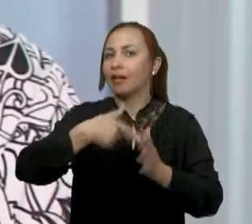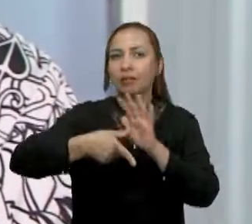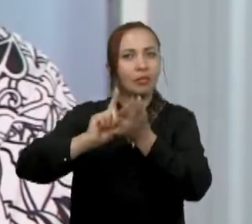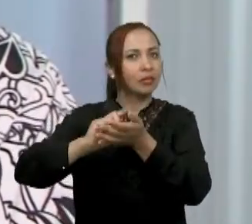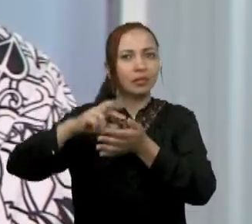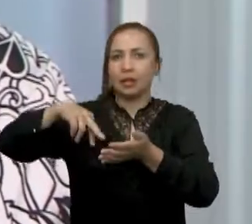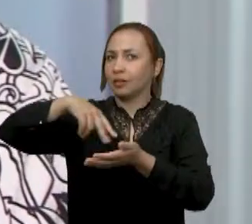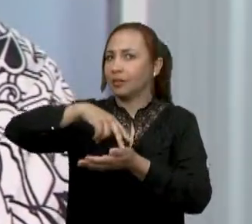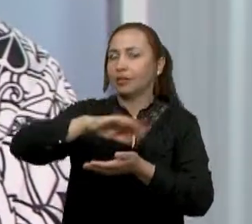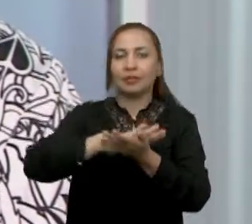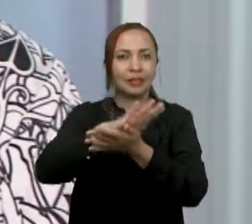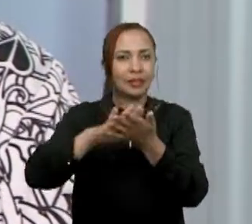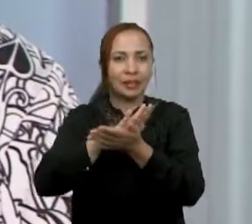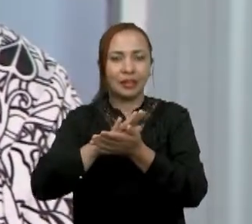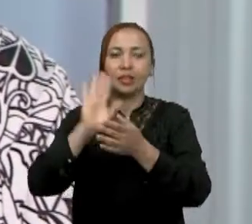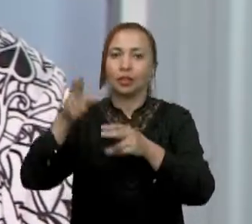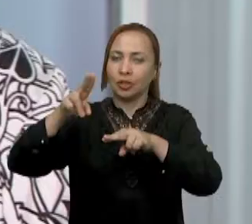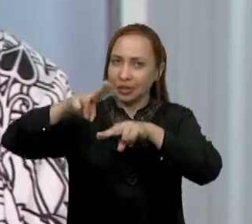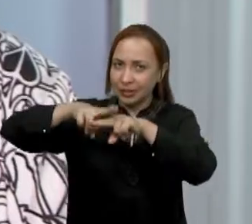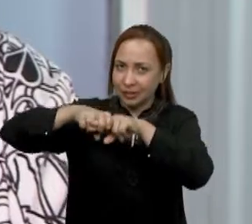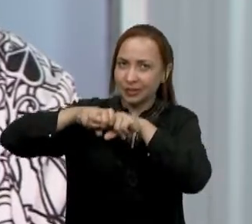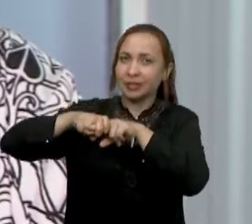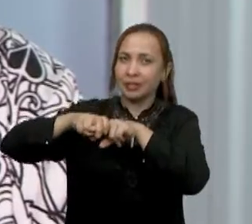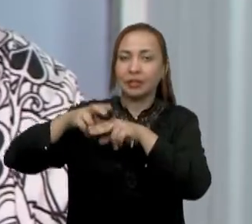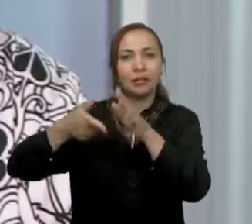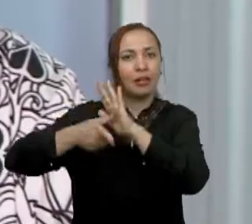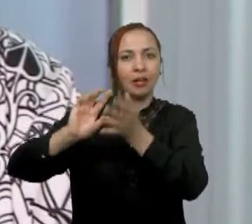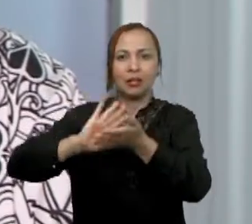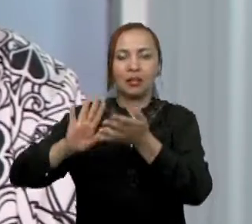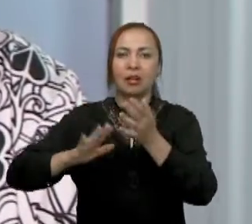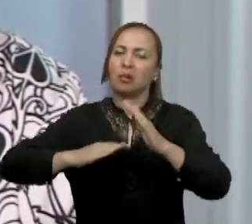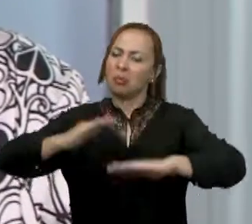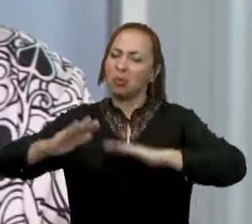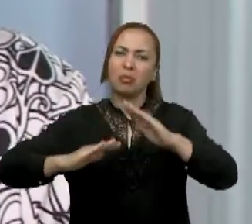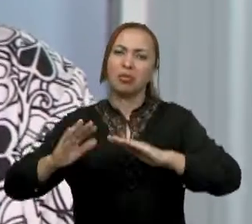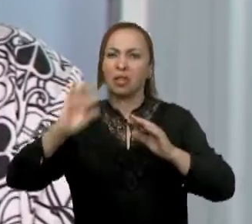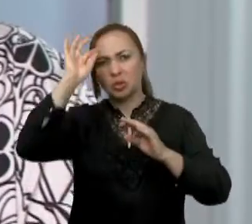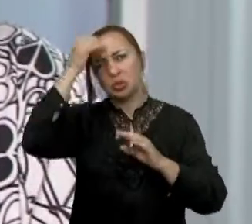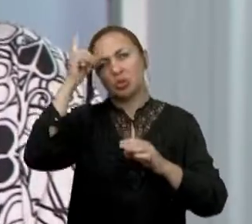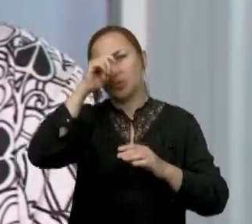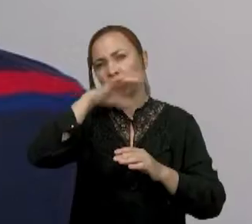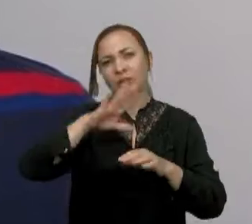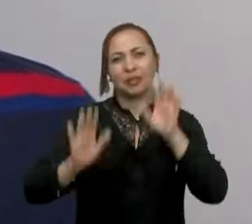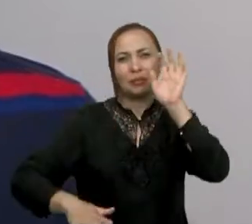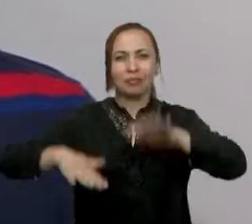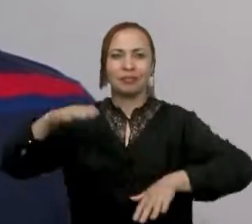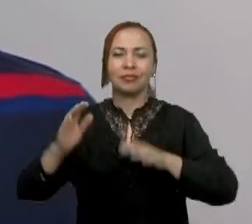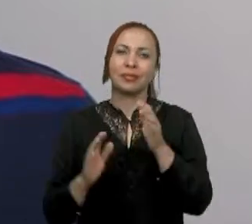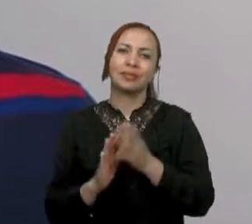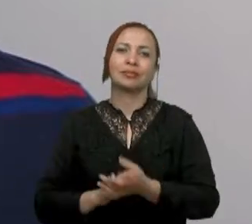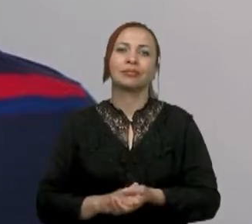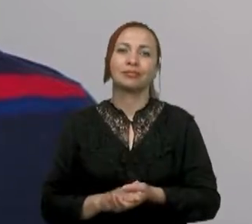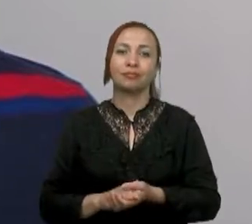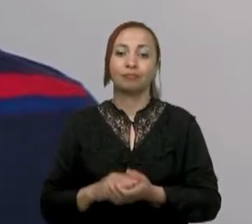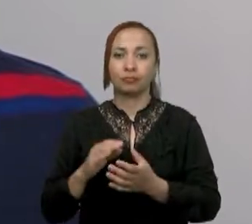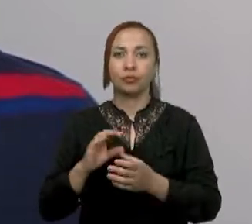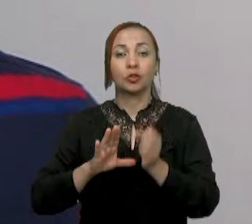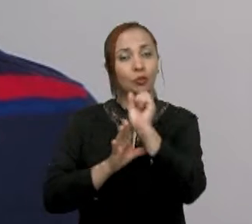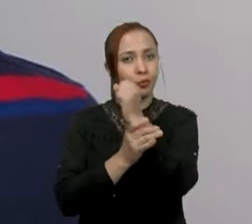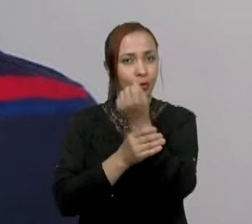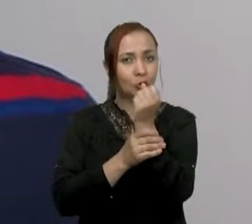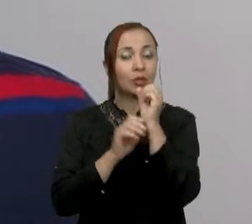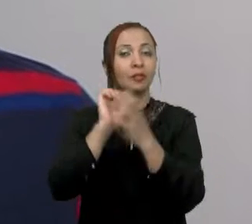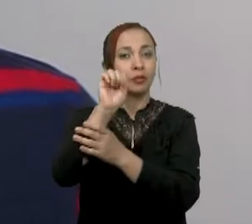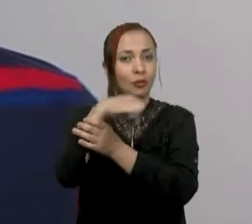andando eu vou ter sentar só tem uma habilidade ou é só os braços as pernas que eu vi fazer o tratamento